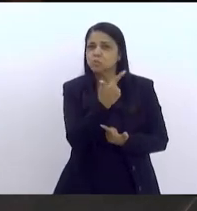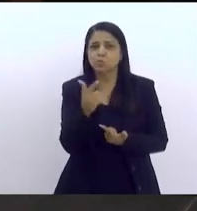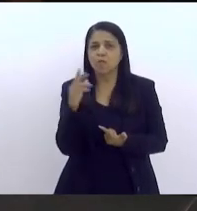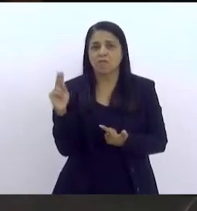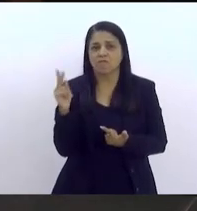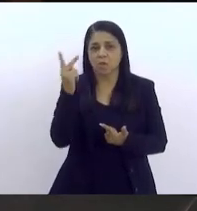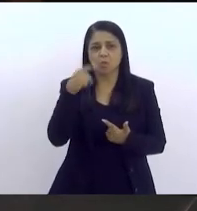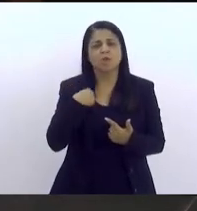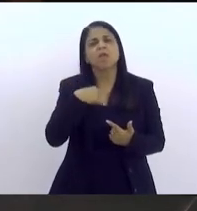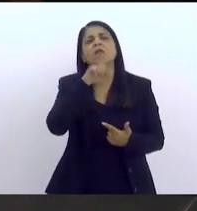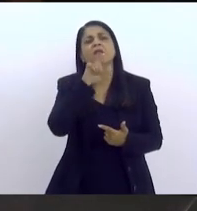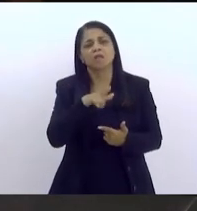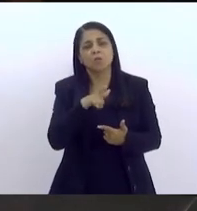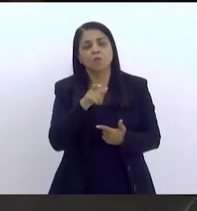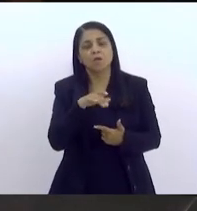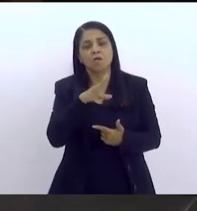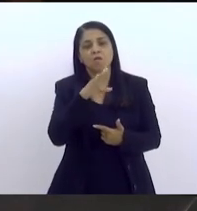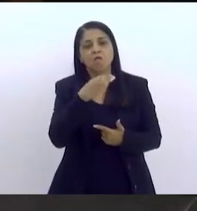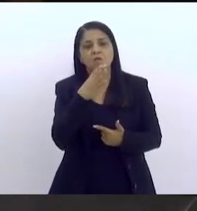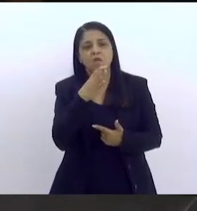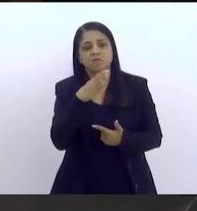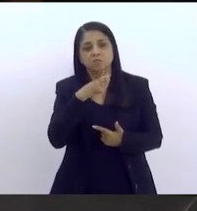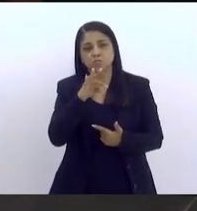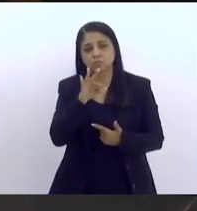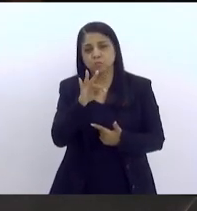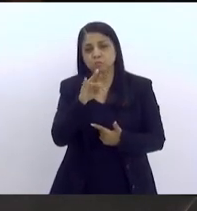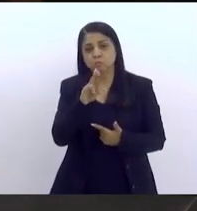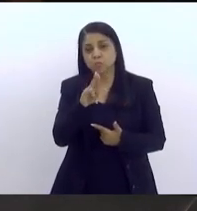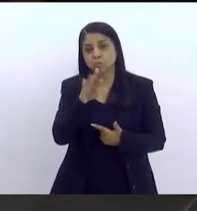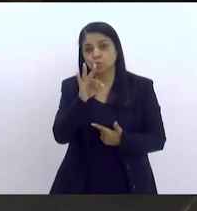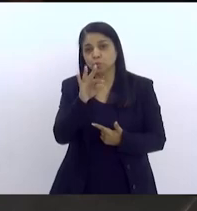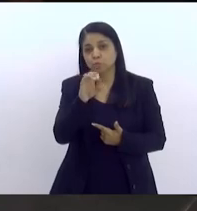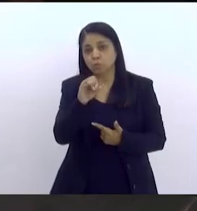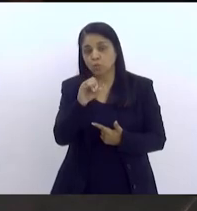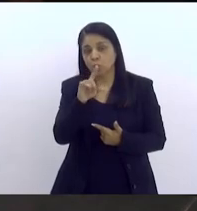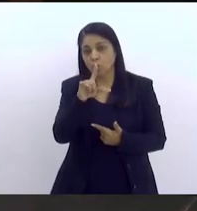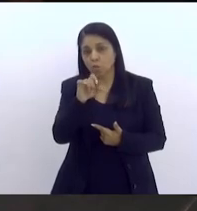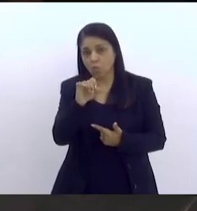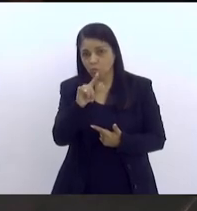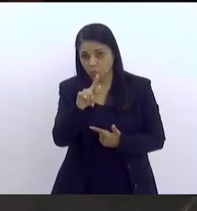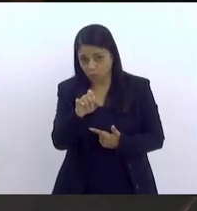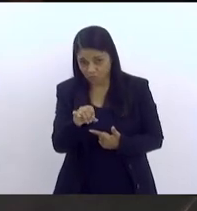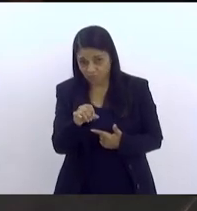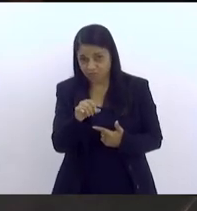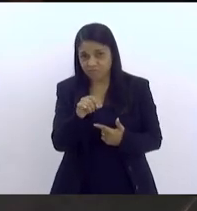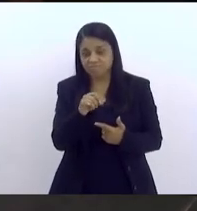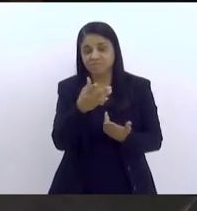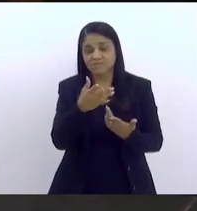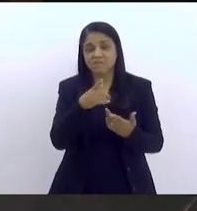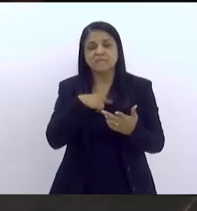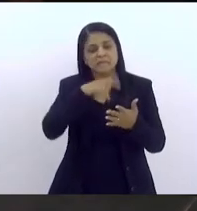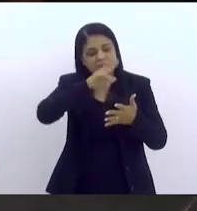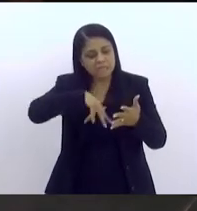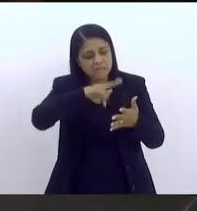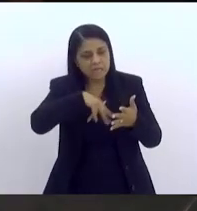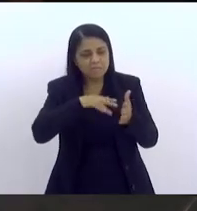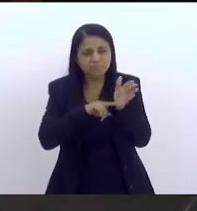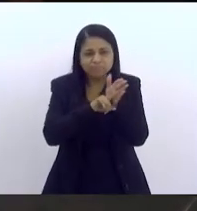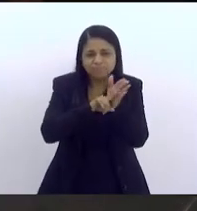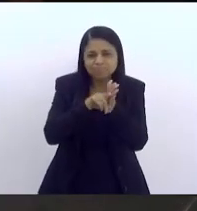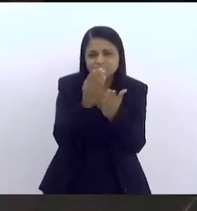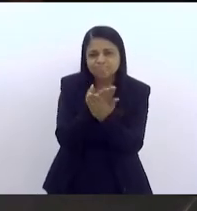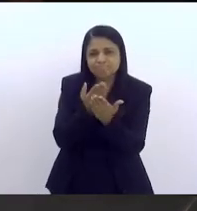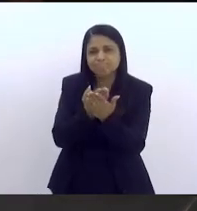conhece um podólogo da gente né Leiam o estudo temático da educação no Brasil